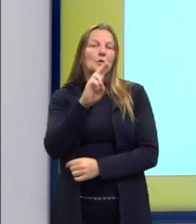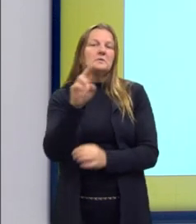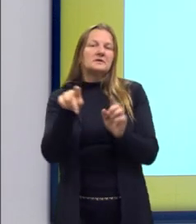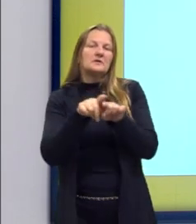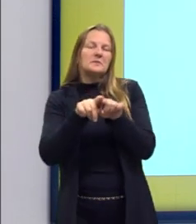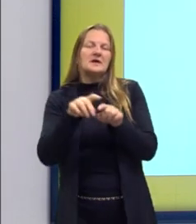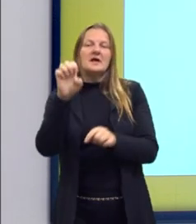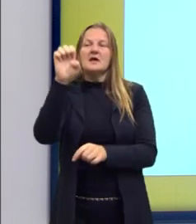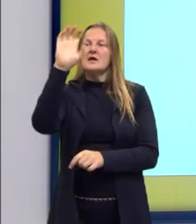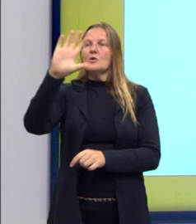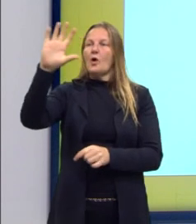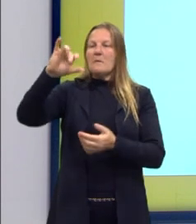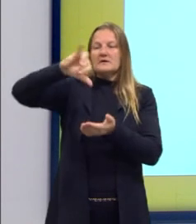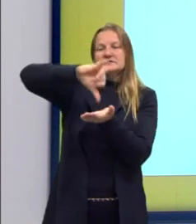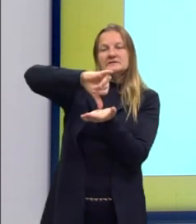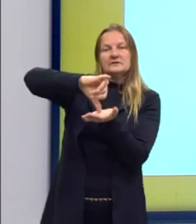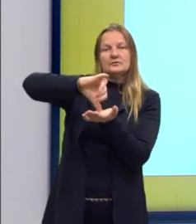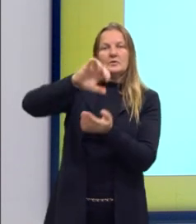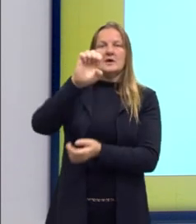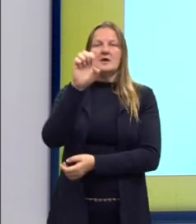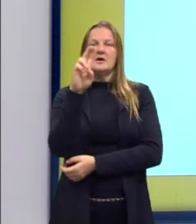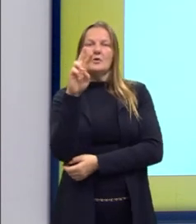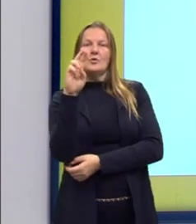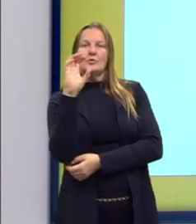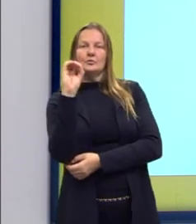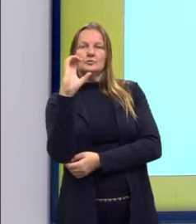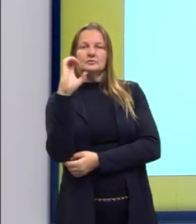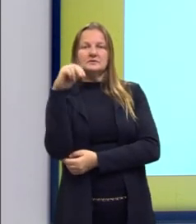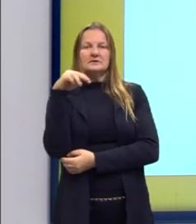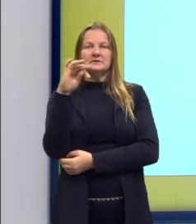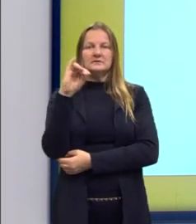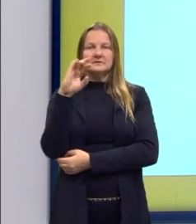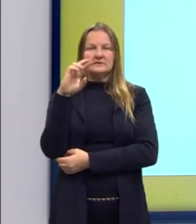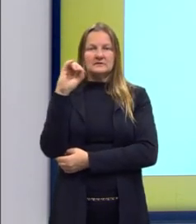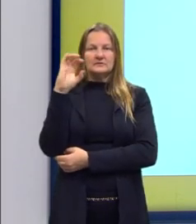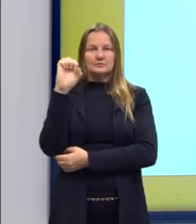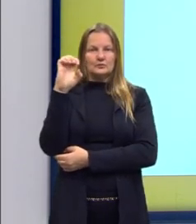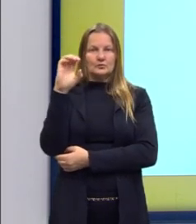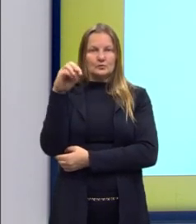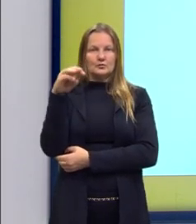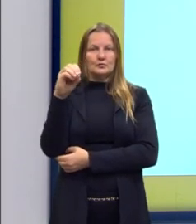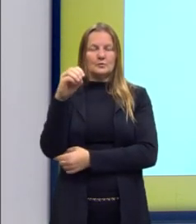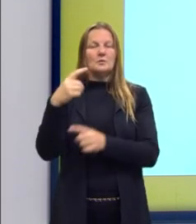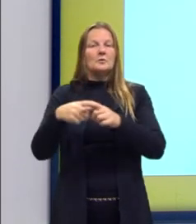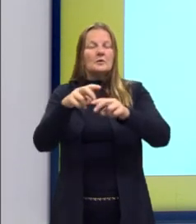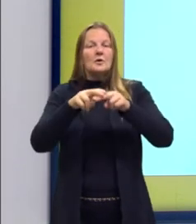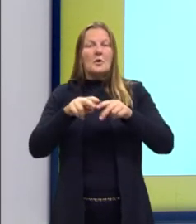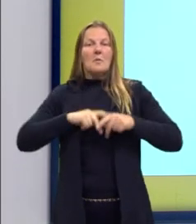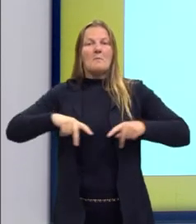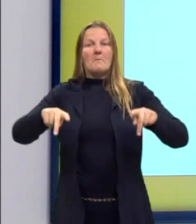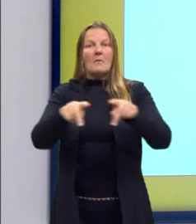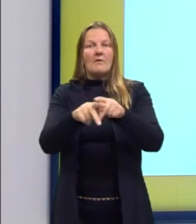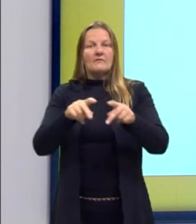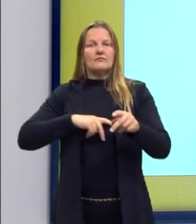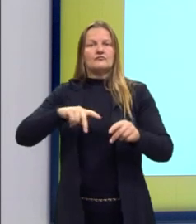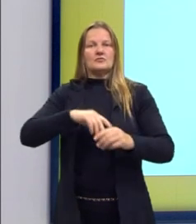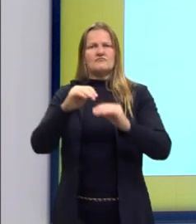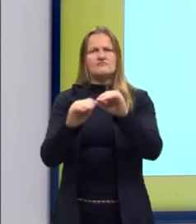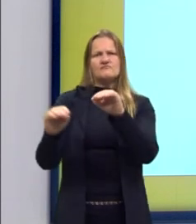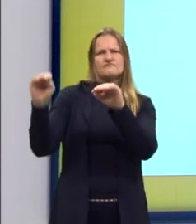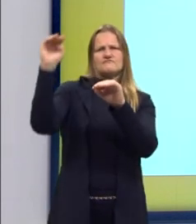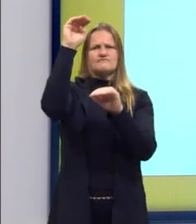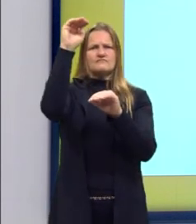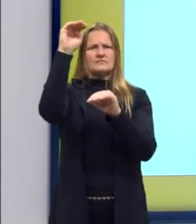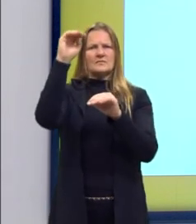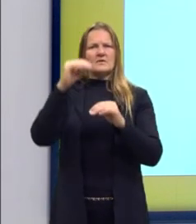e o que que muda aí né a gente pode pensar que durante a história vários povos se considerar um superiores